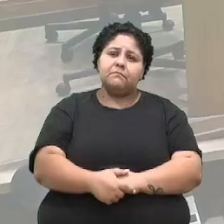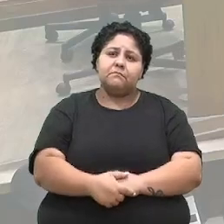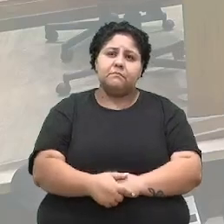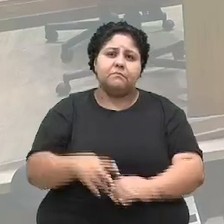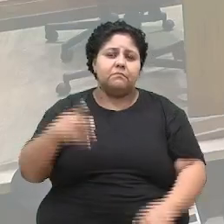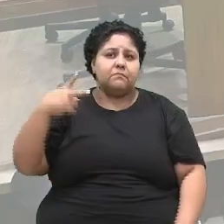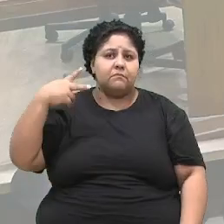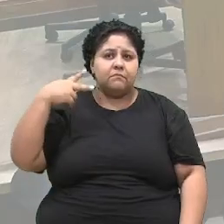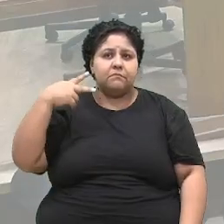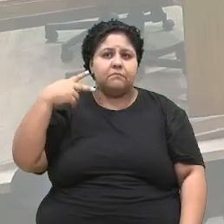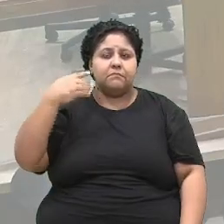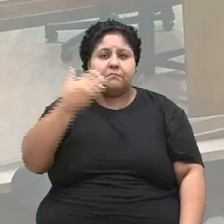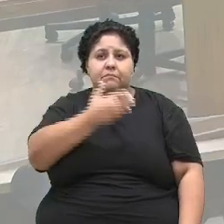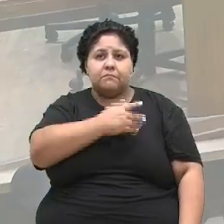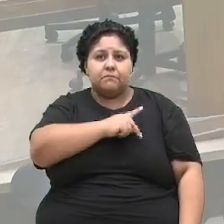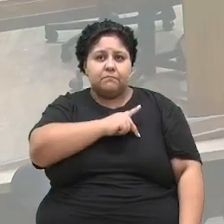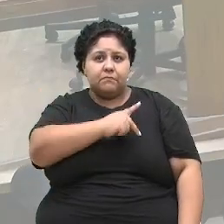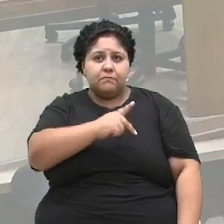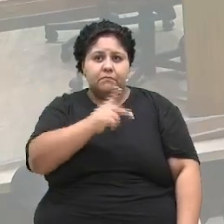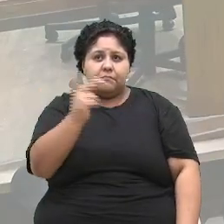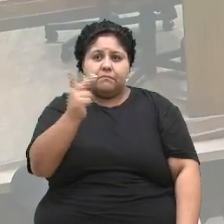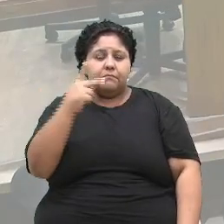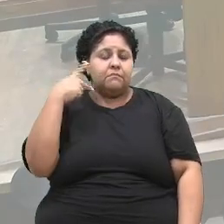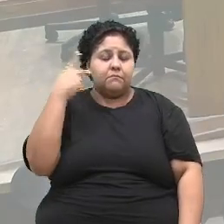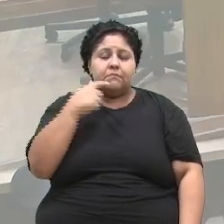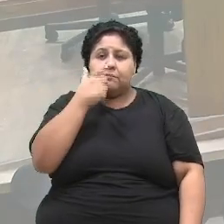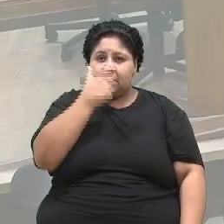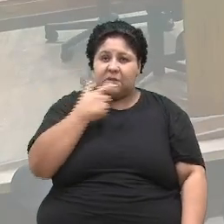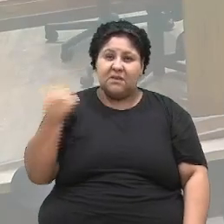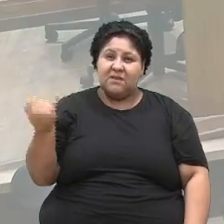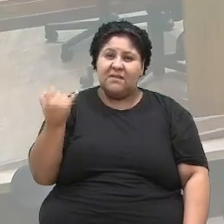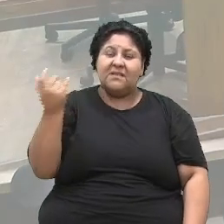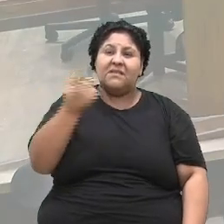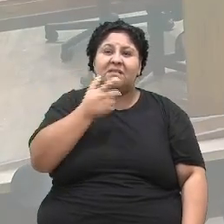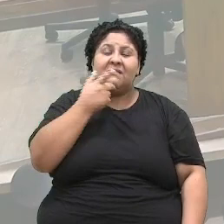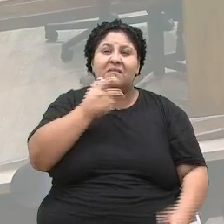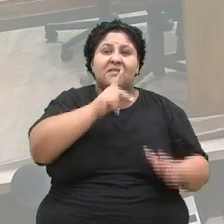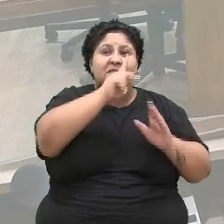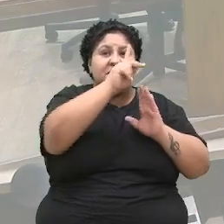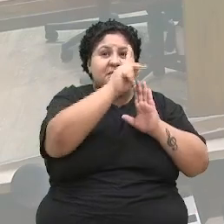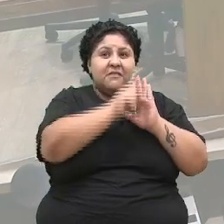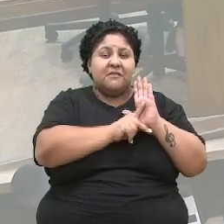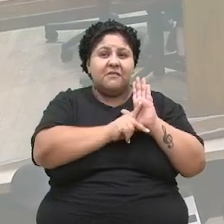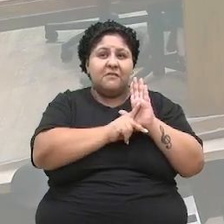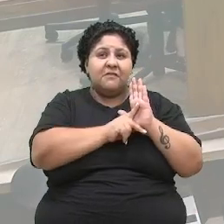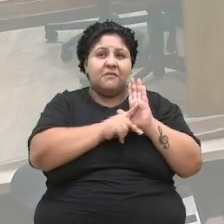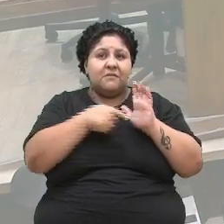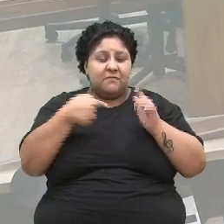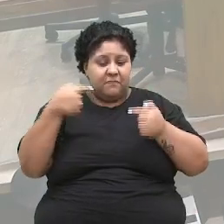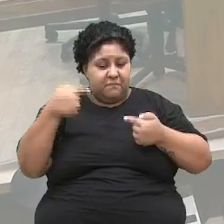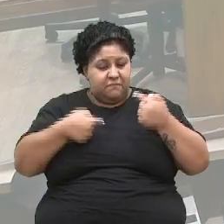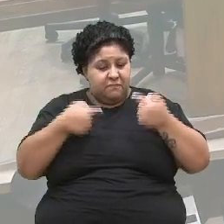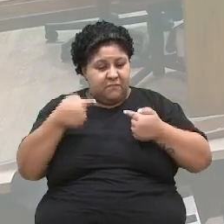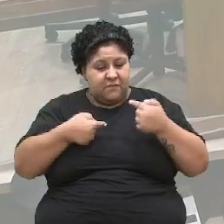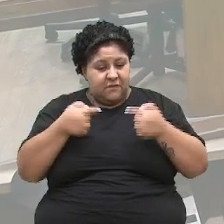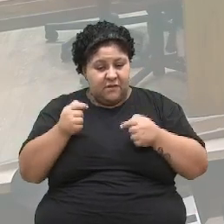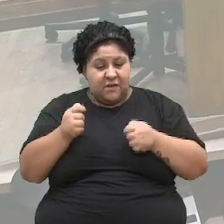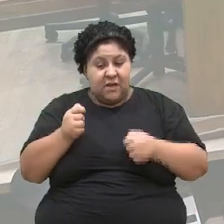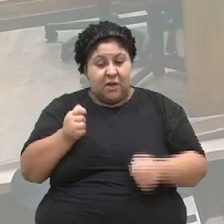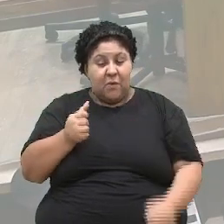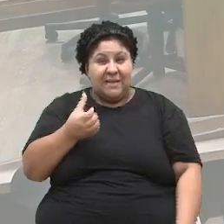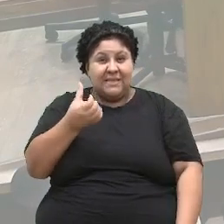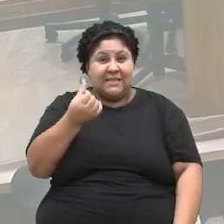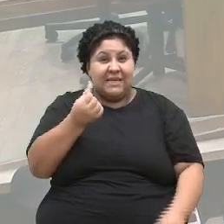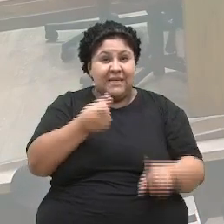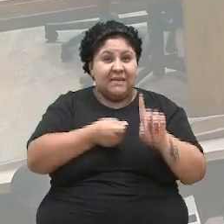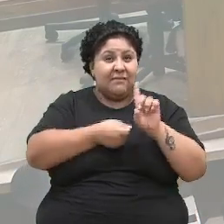Presidente, nobres pares. Bom, acho que é importante salientar aqui que é um projeto que vem sendo discutido, né, há quase 6 meses